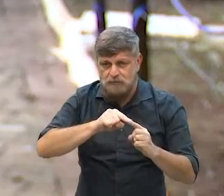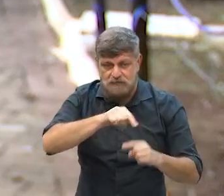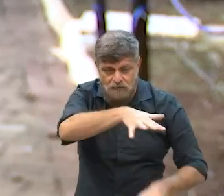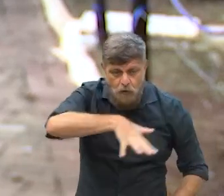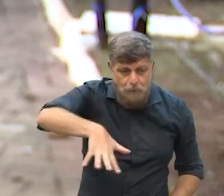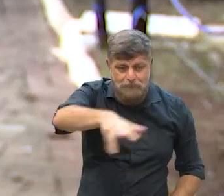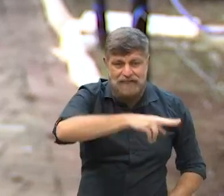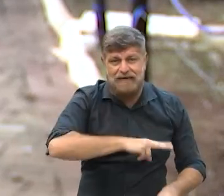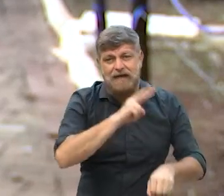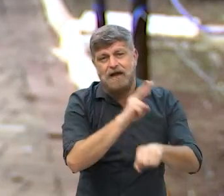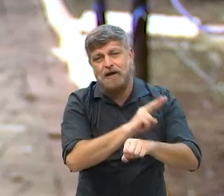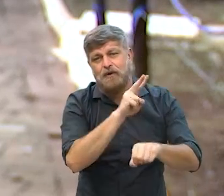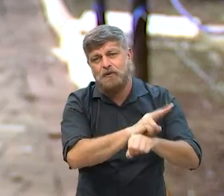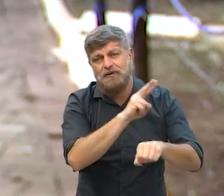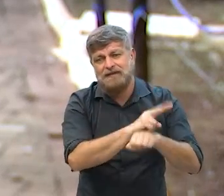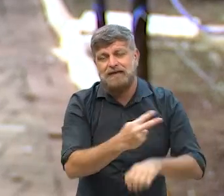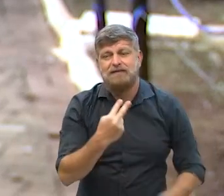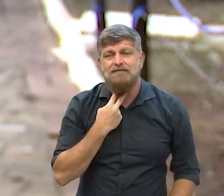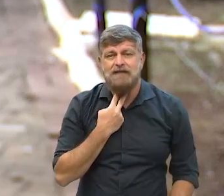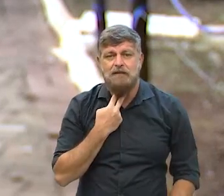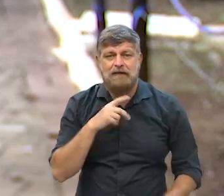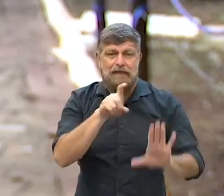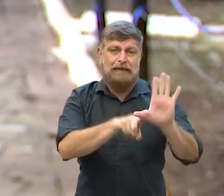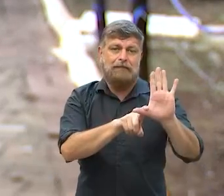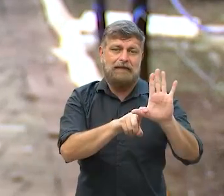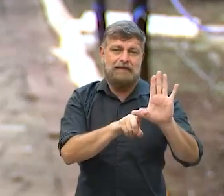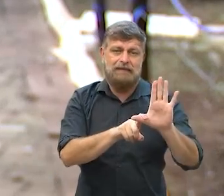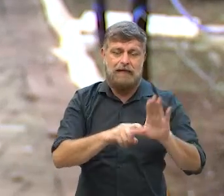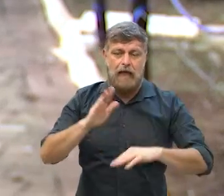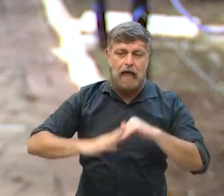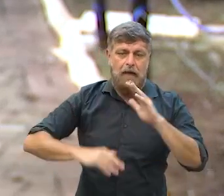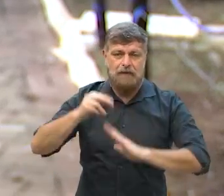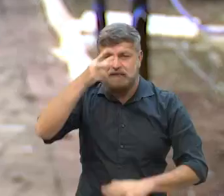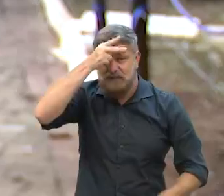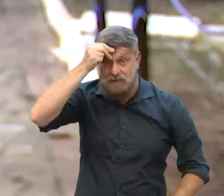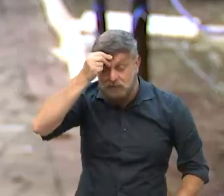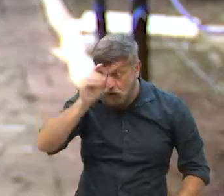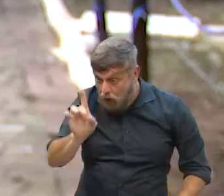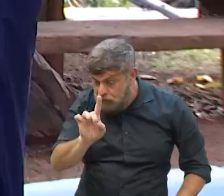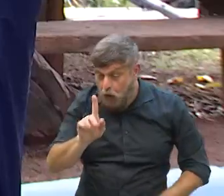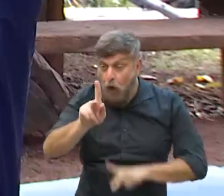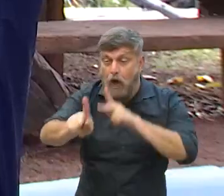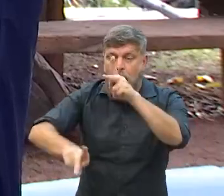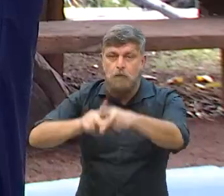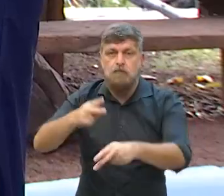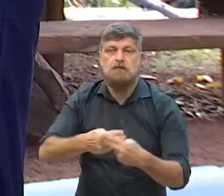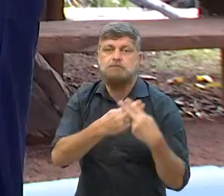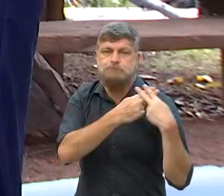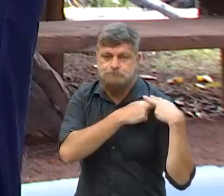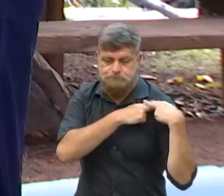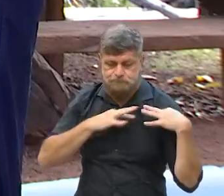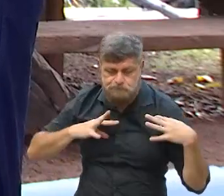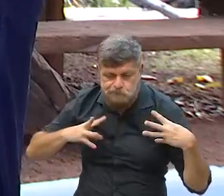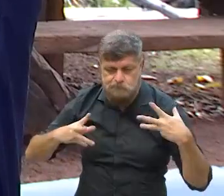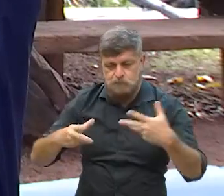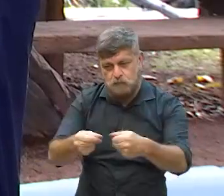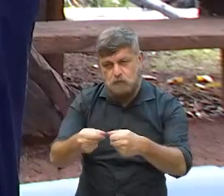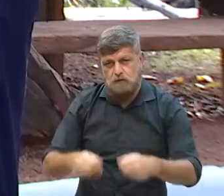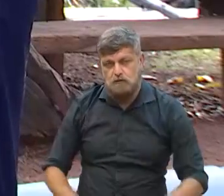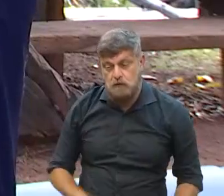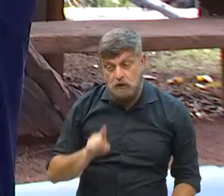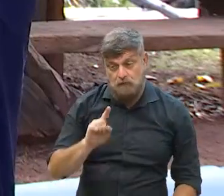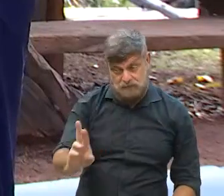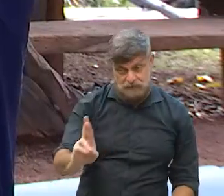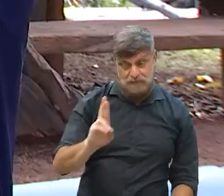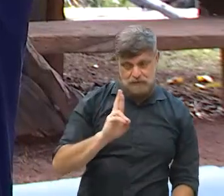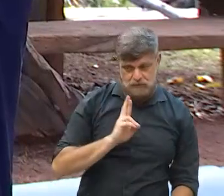área. Não depende somente do poder público, né, mas sim da população como um todo. Agora, Eliane, você me disse,